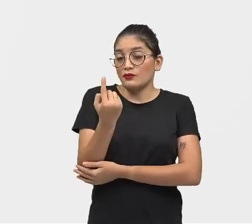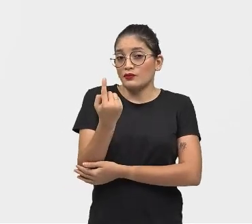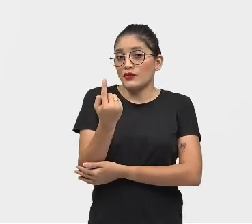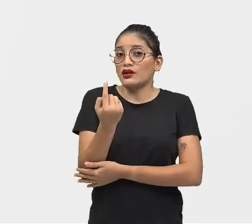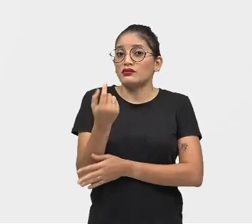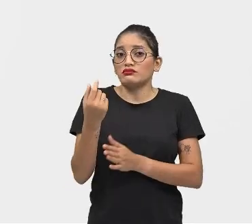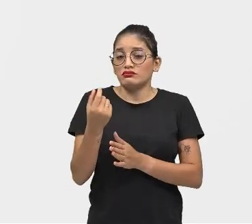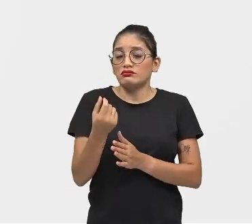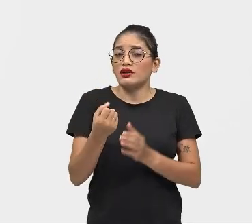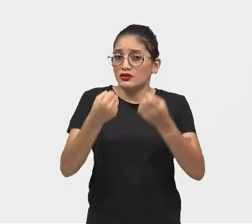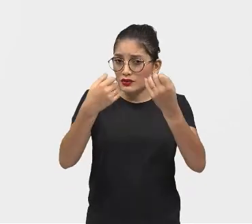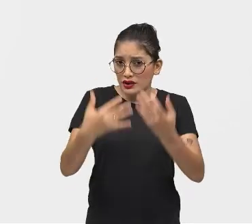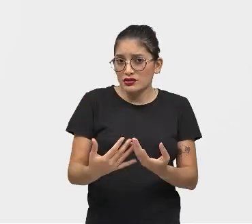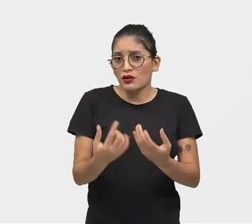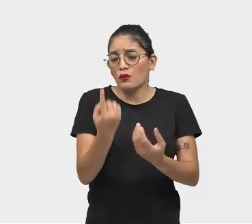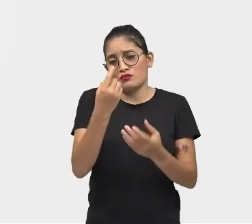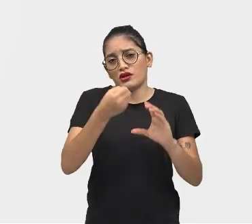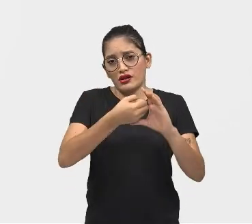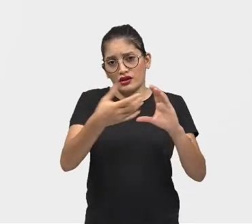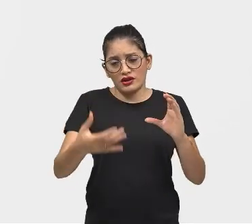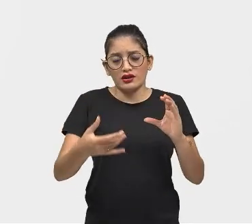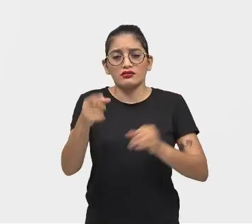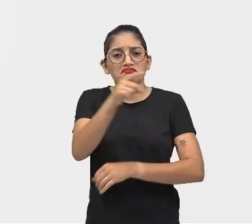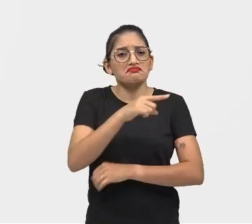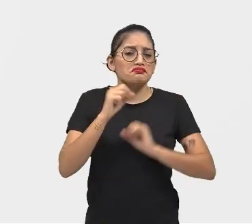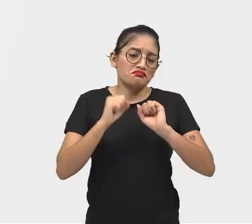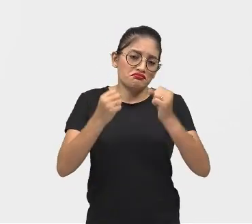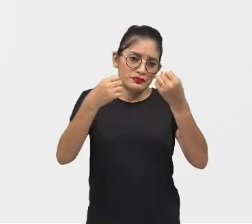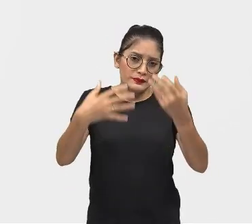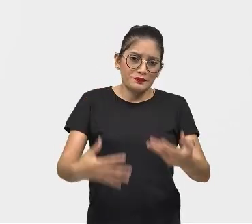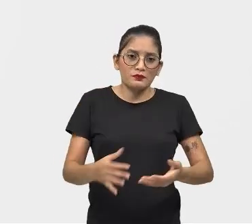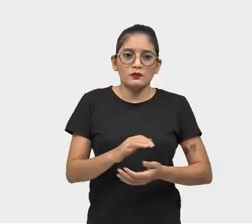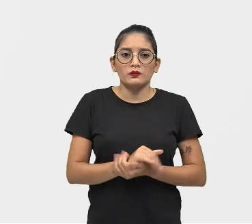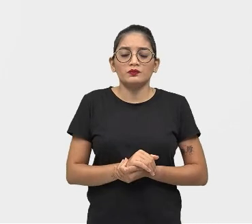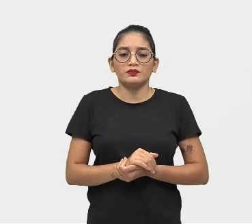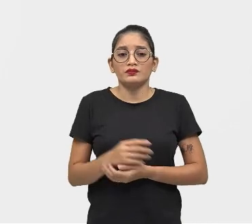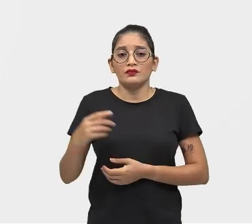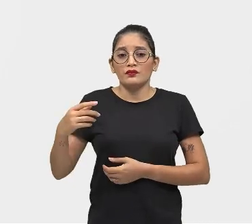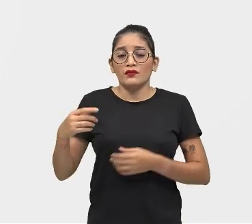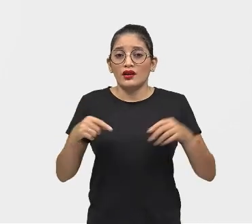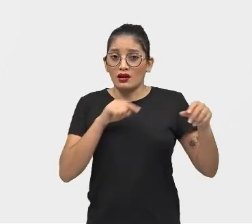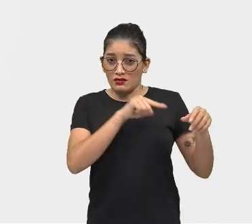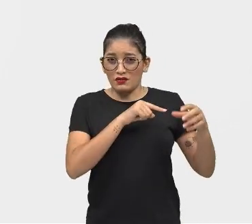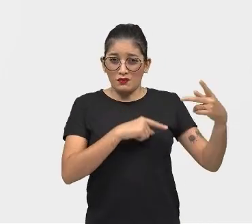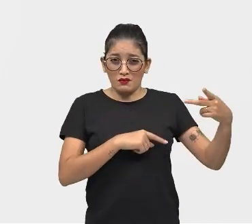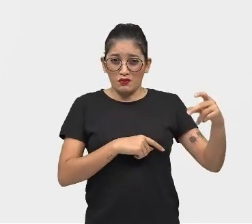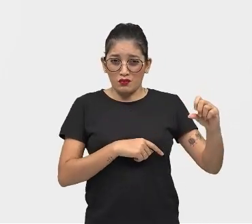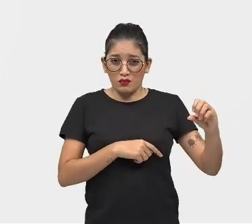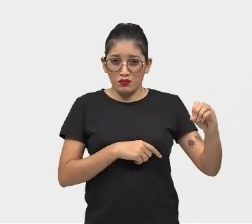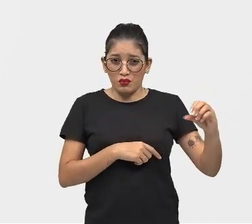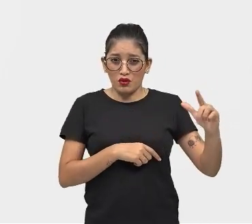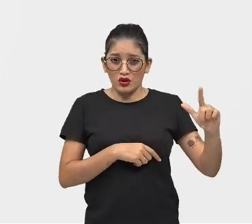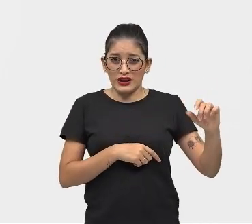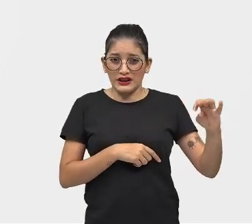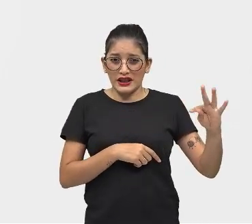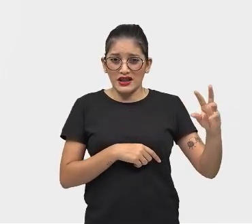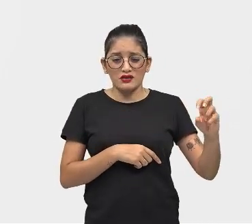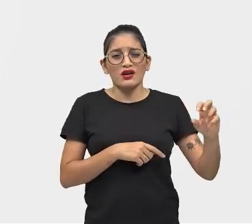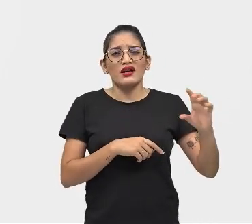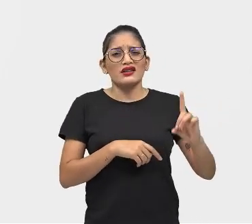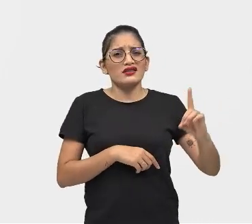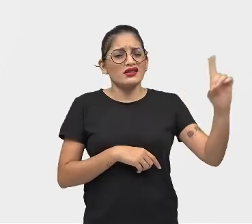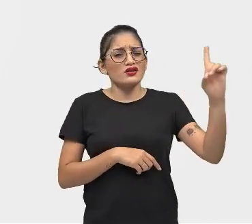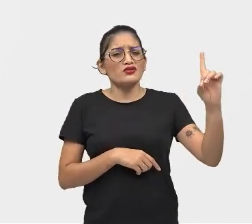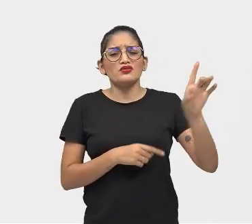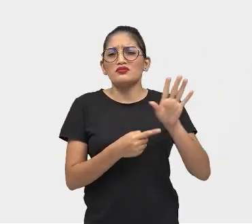um comentário aí, uma característica. Vocês poderiam dizer que no politeísmo Deus se manifesta em